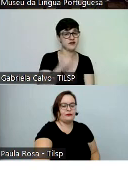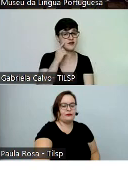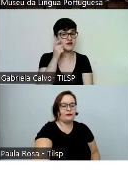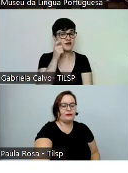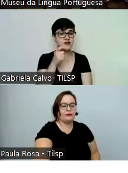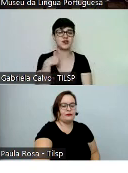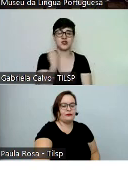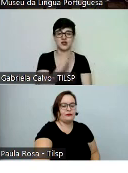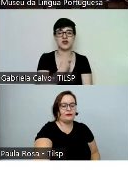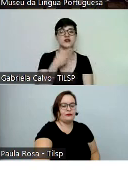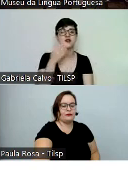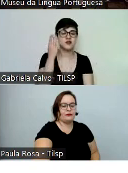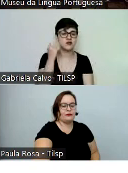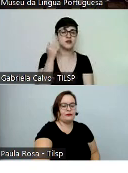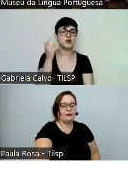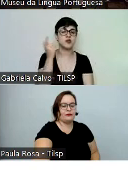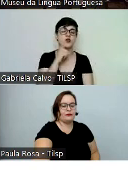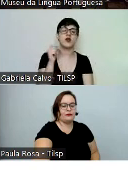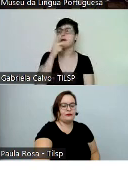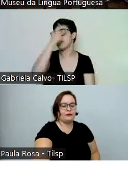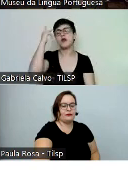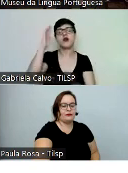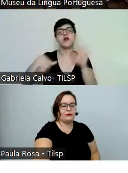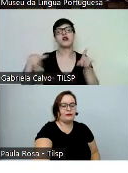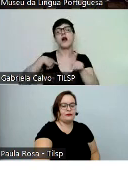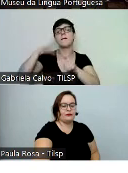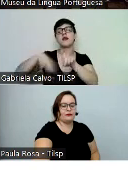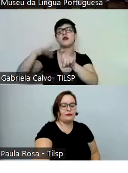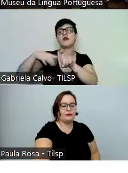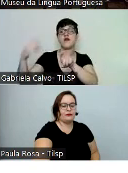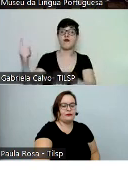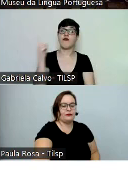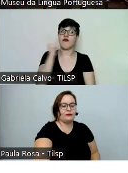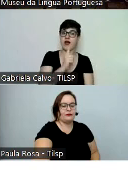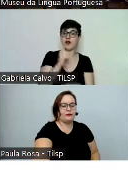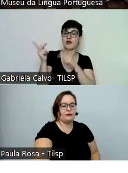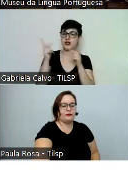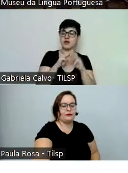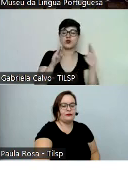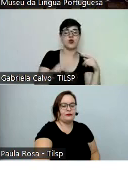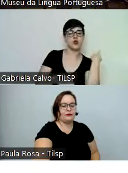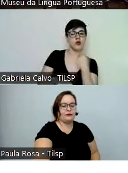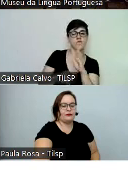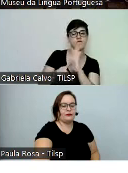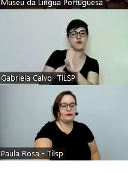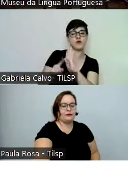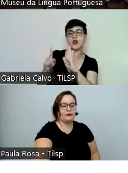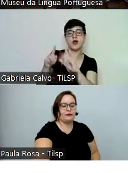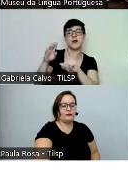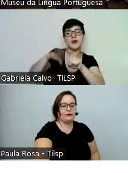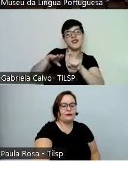pode usar isso para quebrar mitos e aumentar o interesse das pessoas pelos idiomas outra coisa